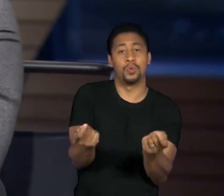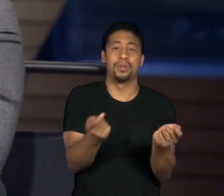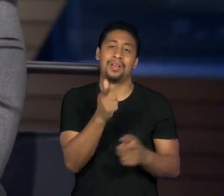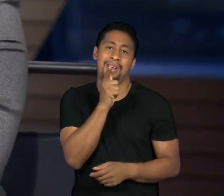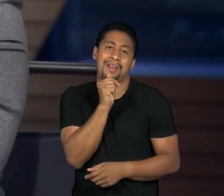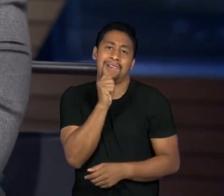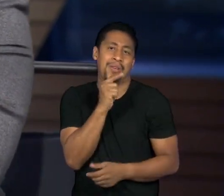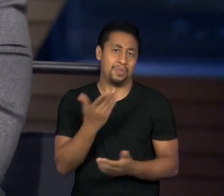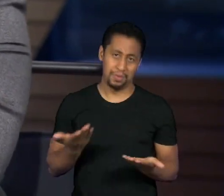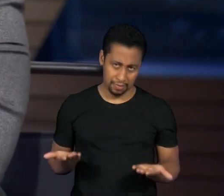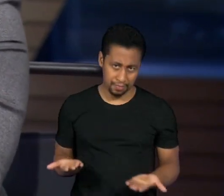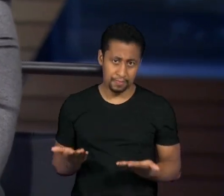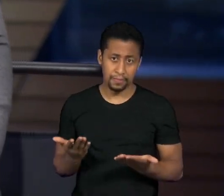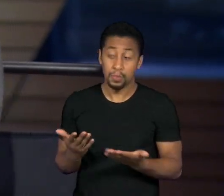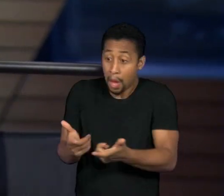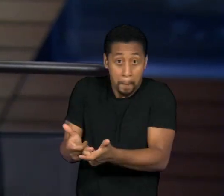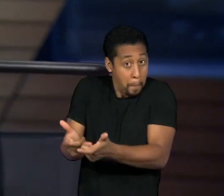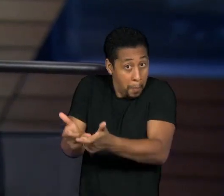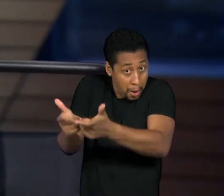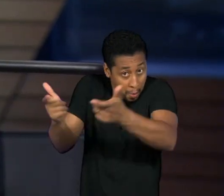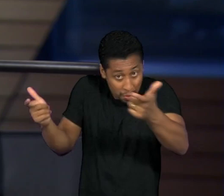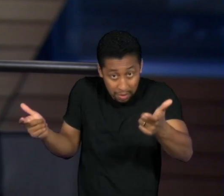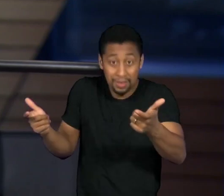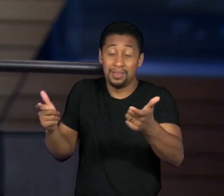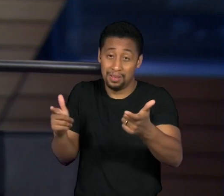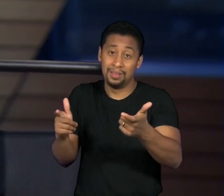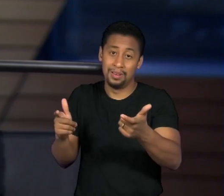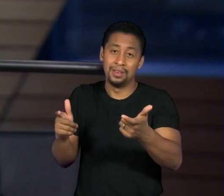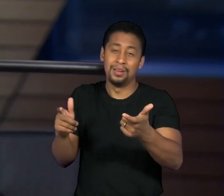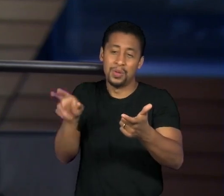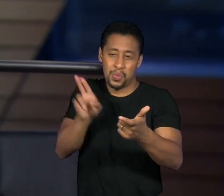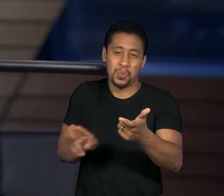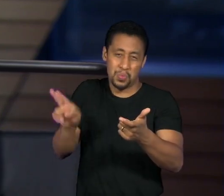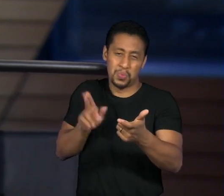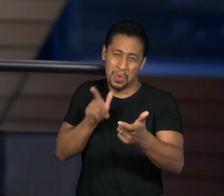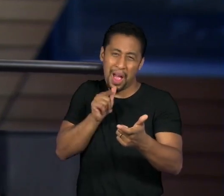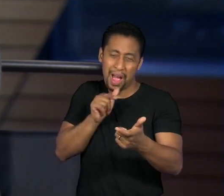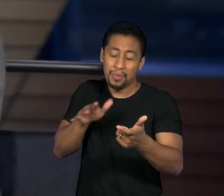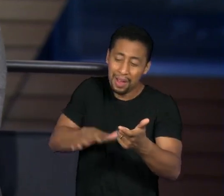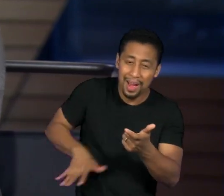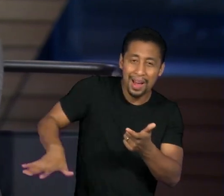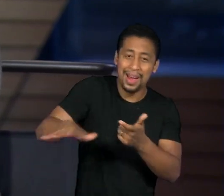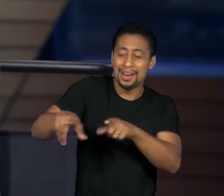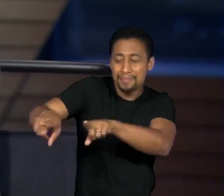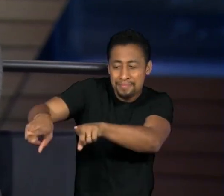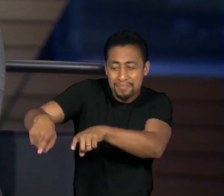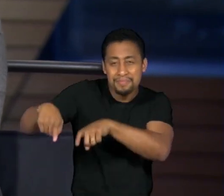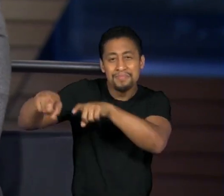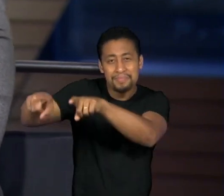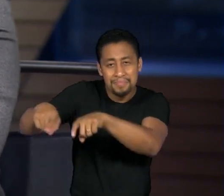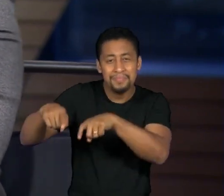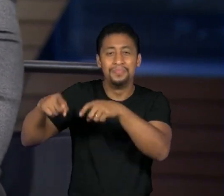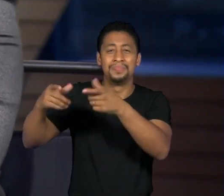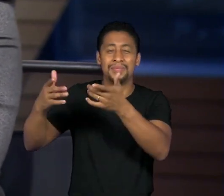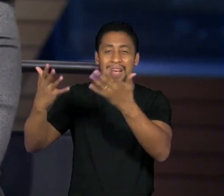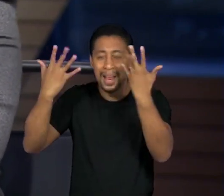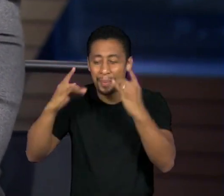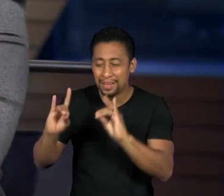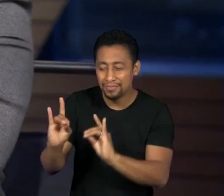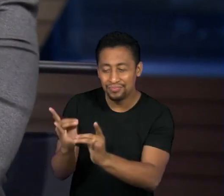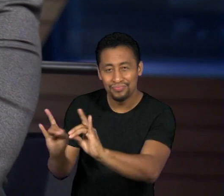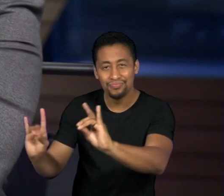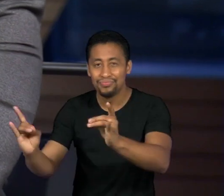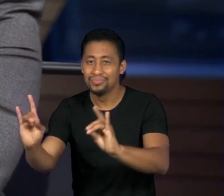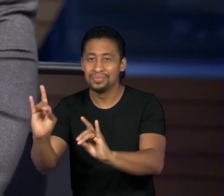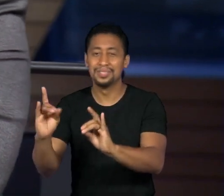fechado, a maior parte desse consumo vai para o setor agrícola. É feito pelo setor agrícola, e não só com relação à água, mas também com a energia,